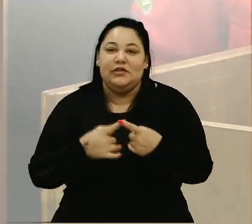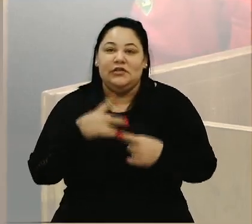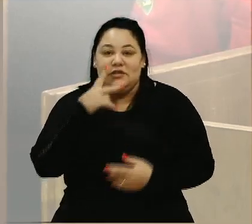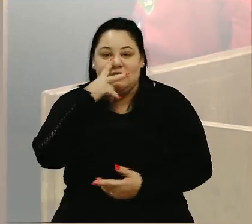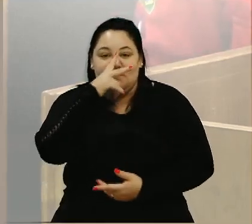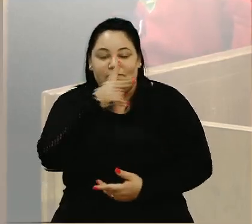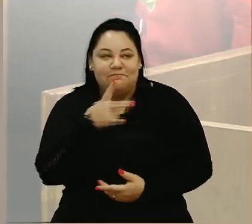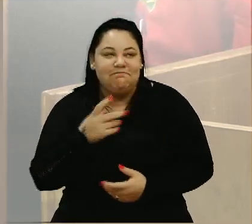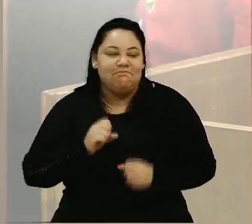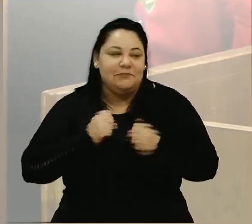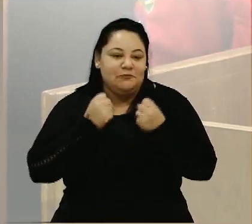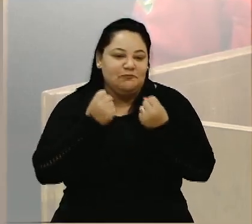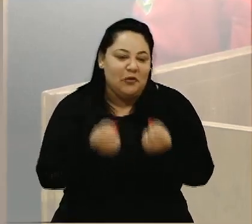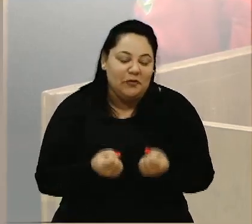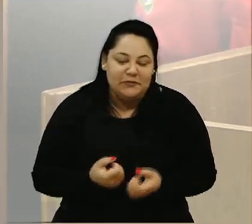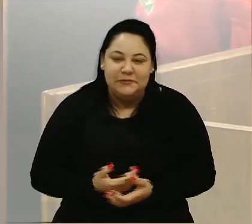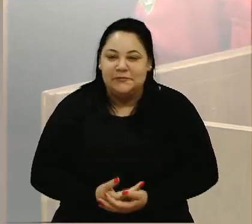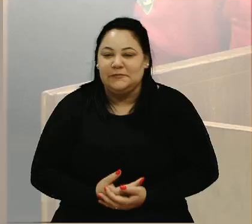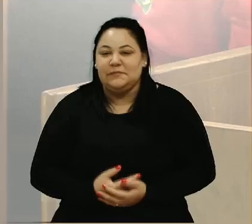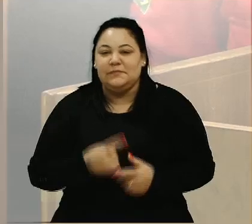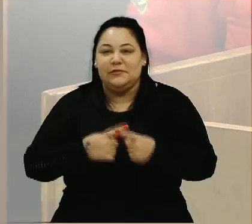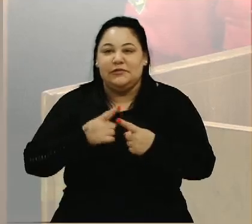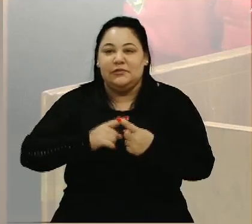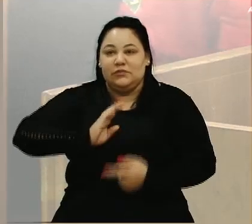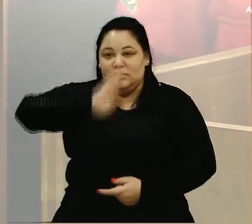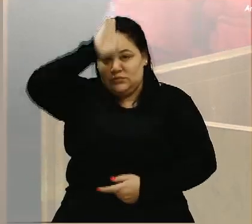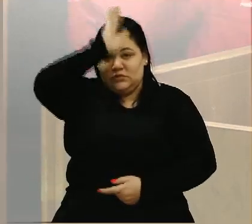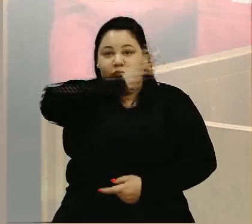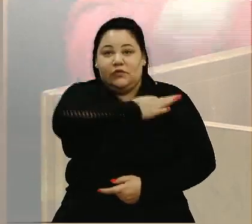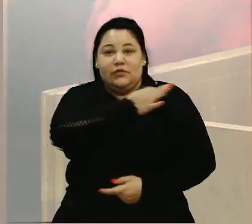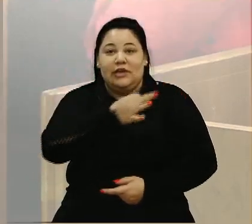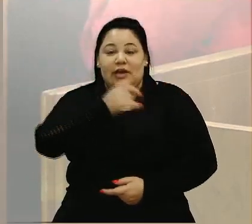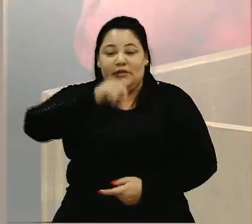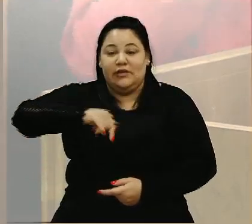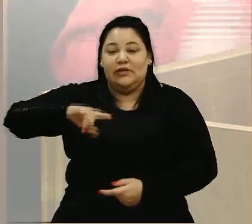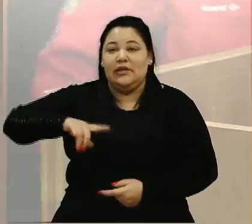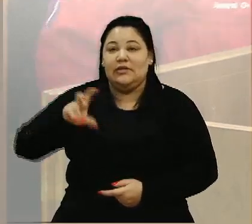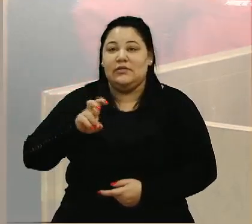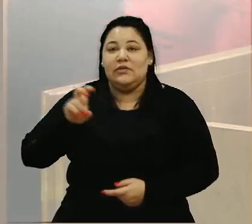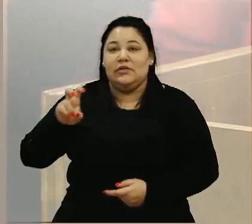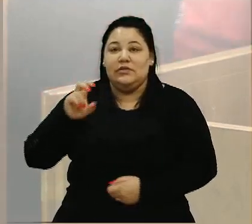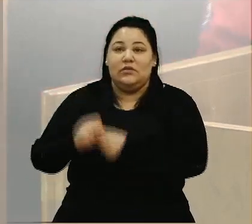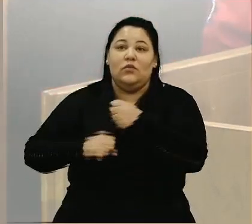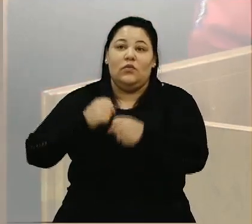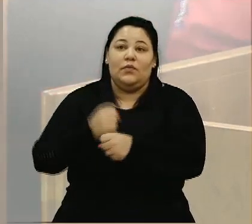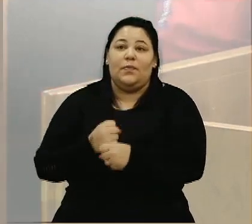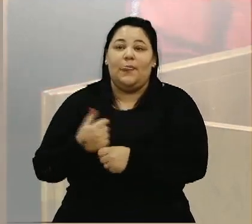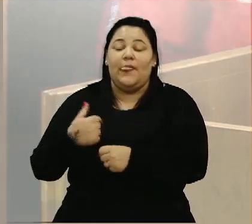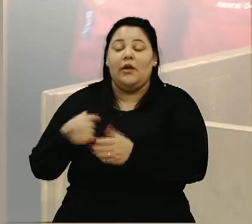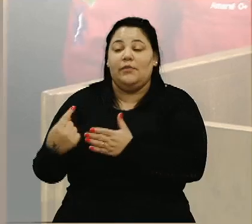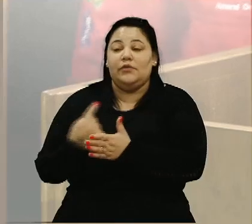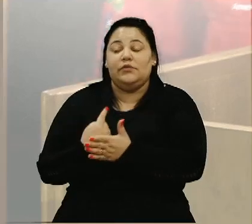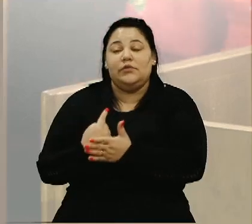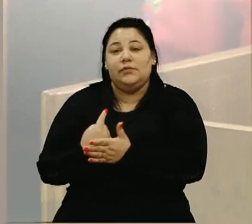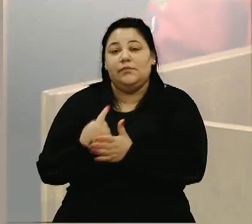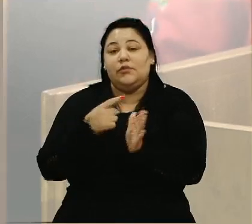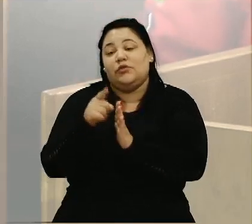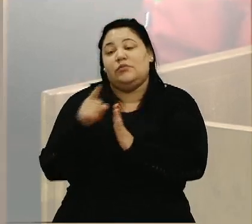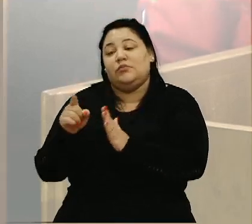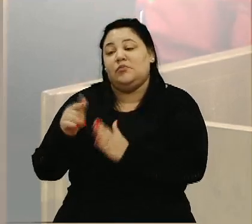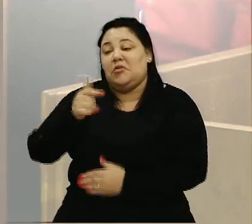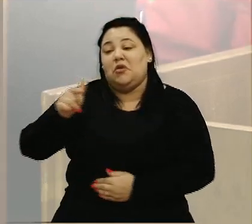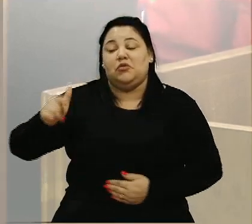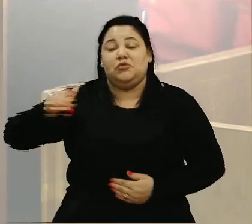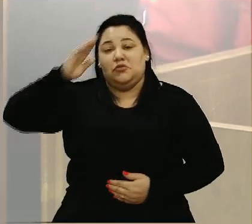tanto. Os bombeiros voluntários no estado do Rio Grande do Sul existem há 55 anos. Eu perguntei para outros comandantes, conheci